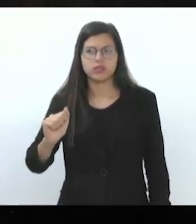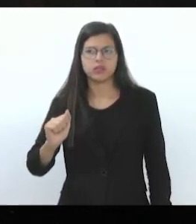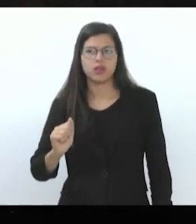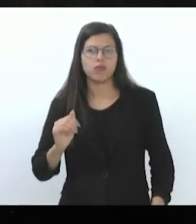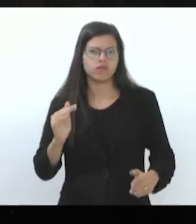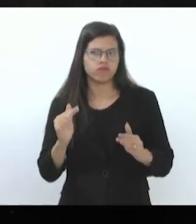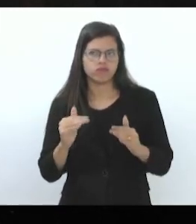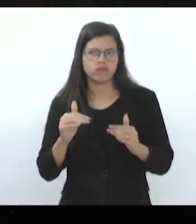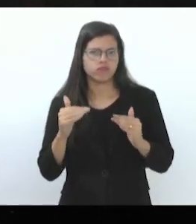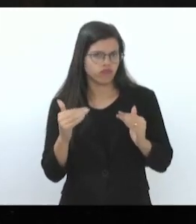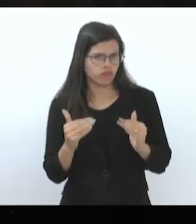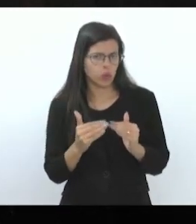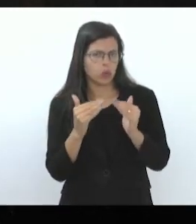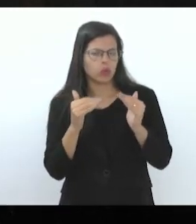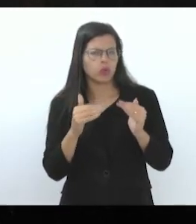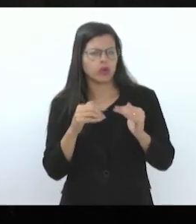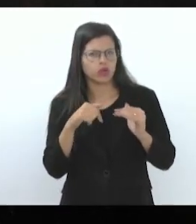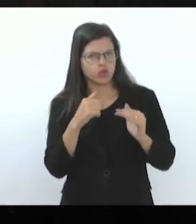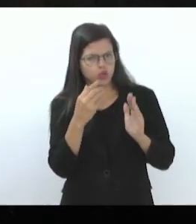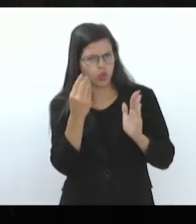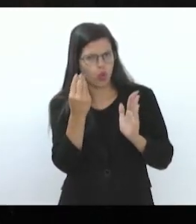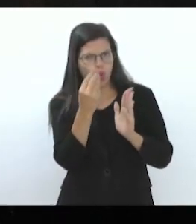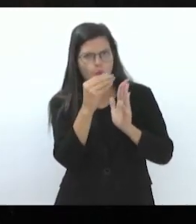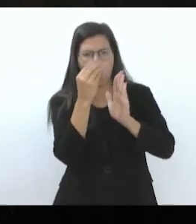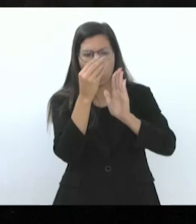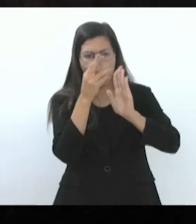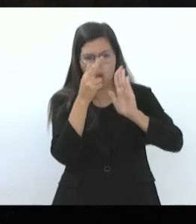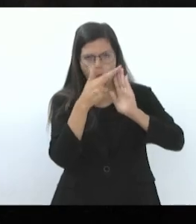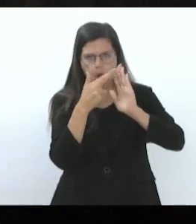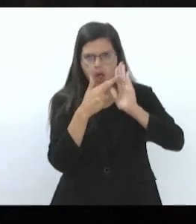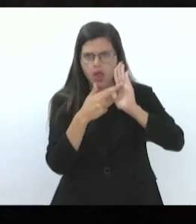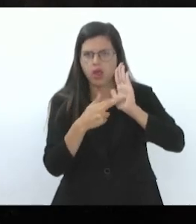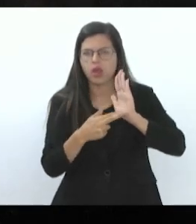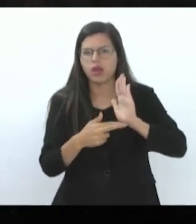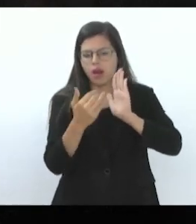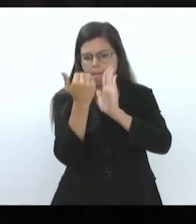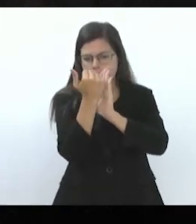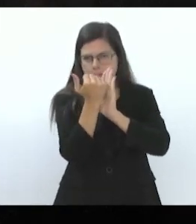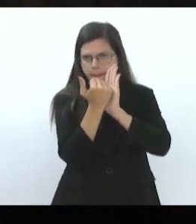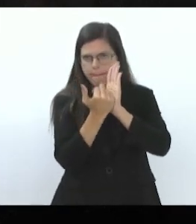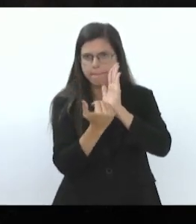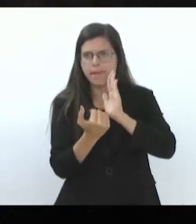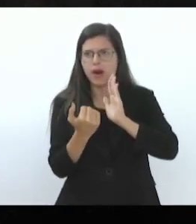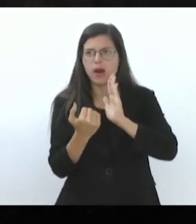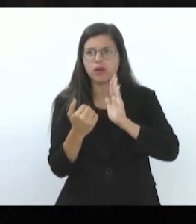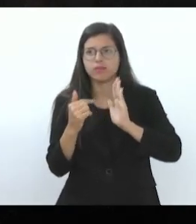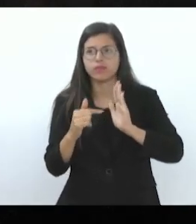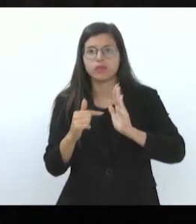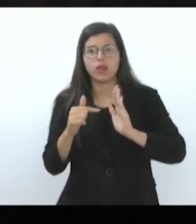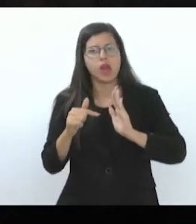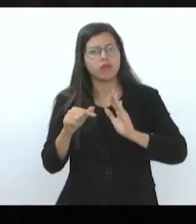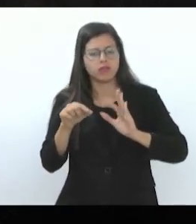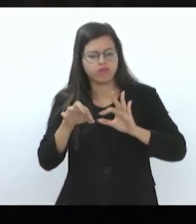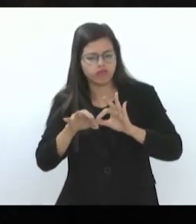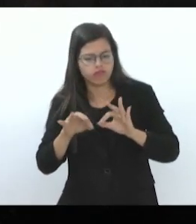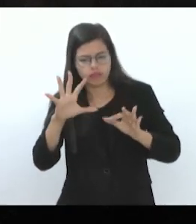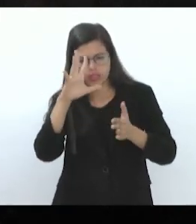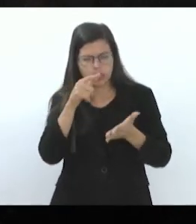lei, diâmetro, vazão, vida útil, etc., definiu as larguras das faixas.